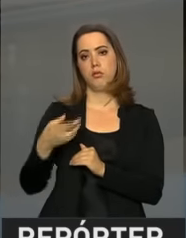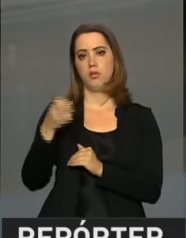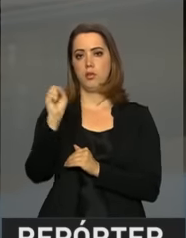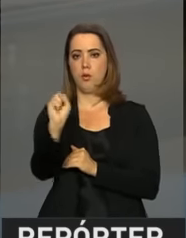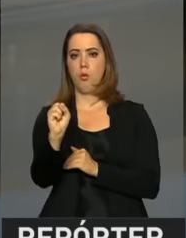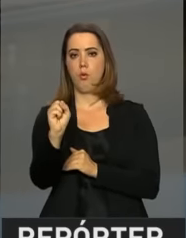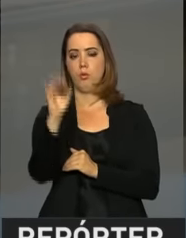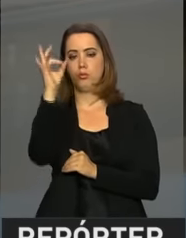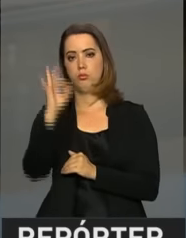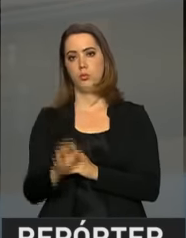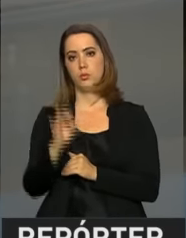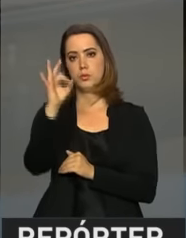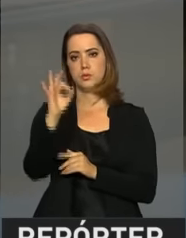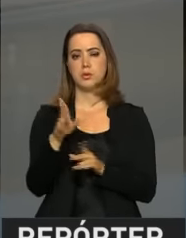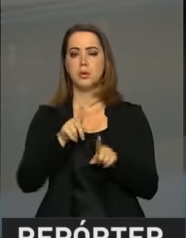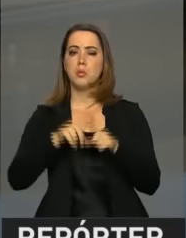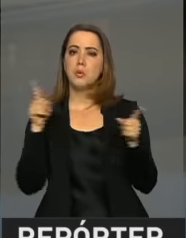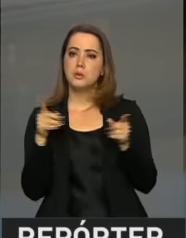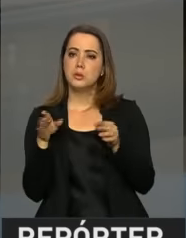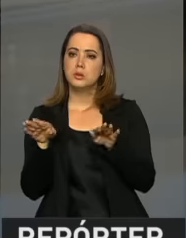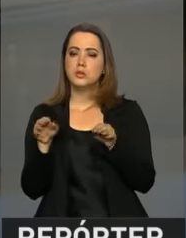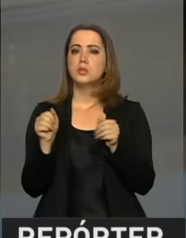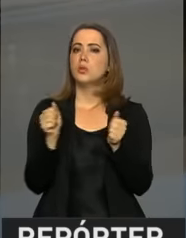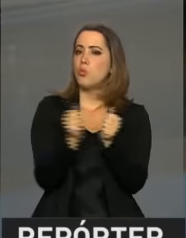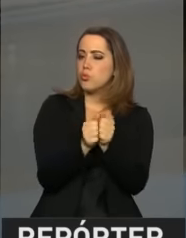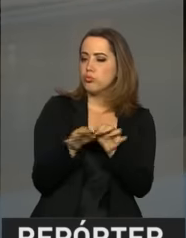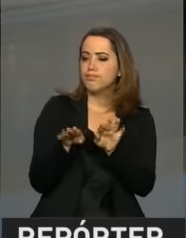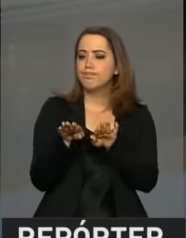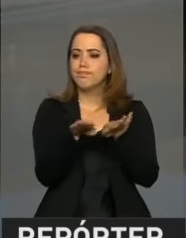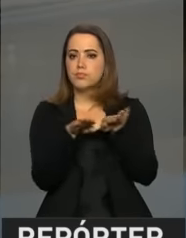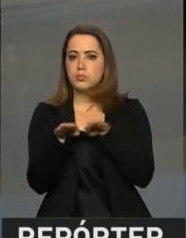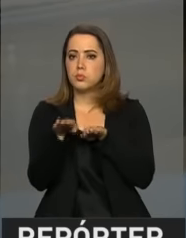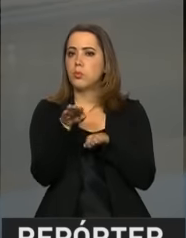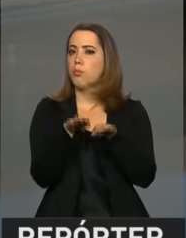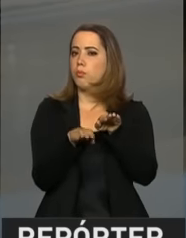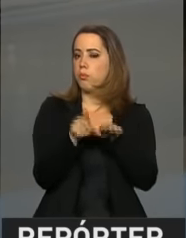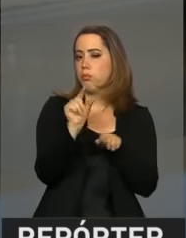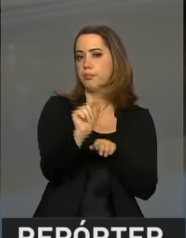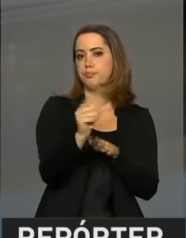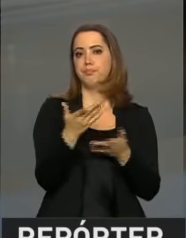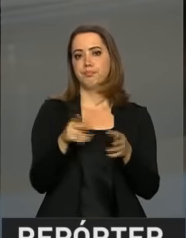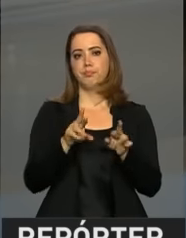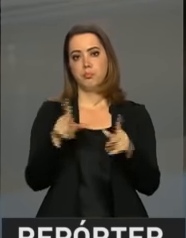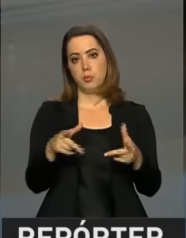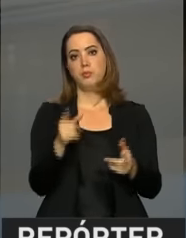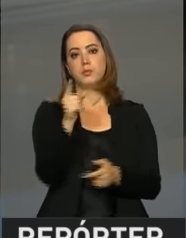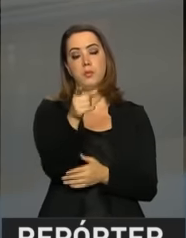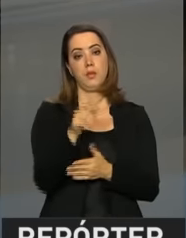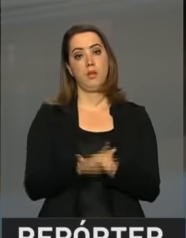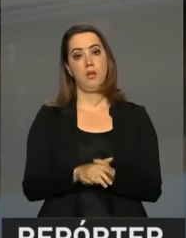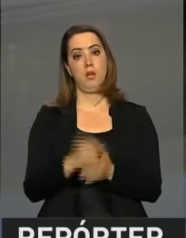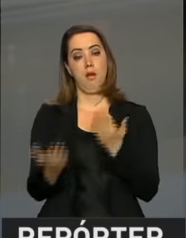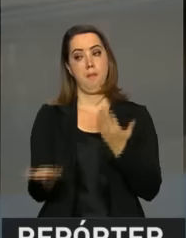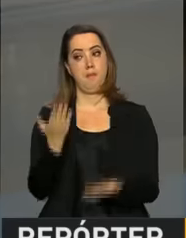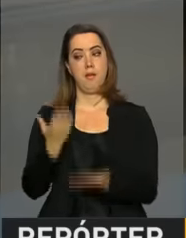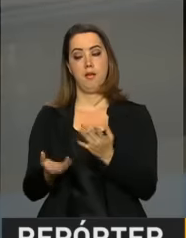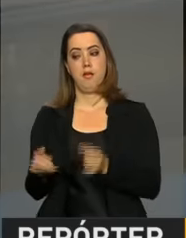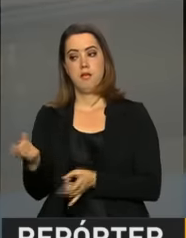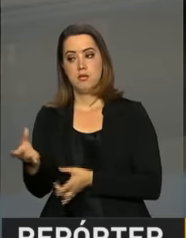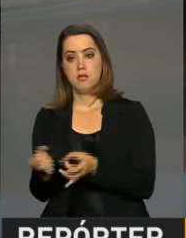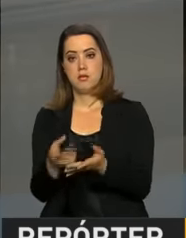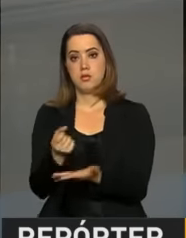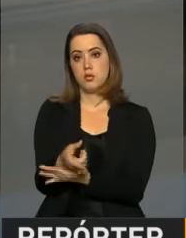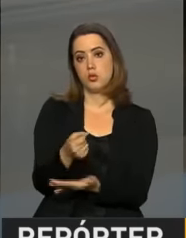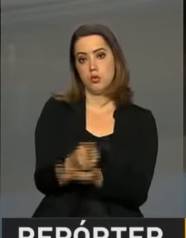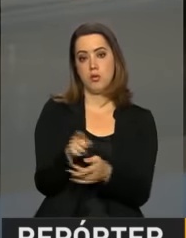4,8%. Mas são previsões muito próximas. Outros indicadores do Boletim Focus são os seguintes. seguintes. A balança comercial em